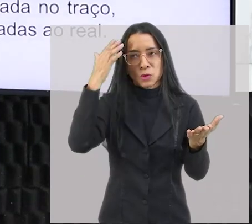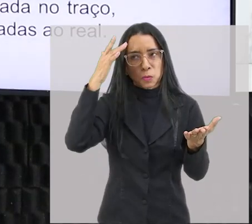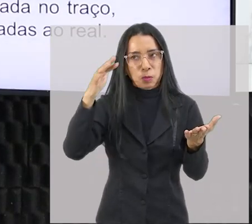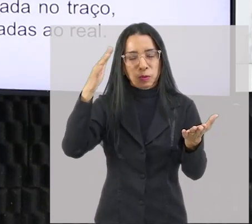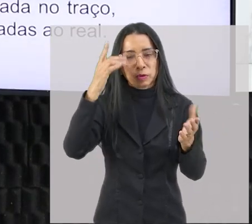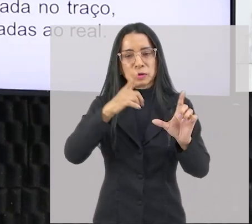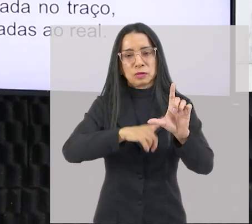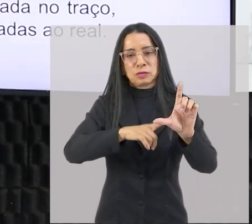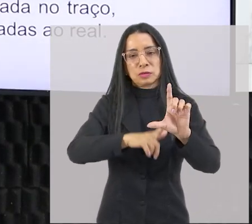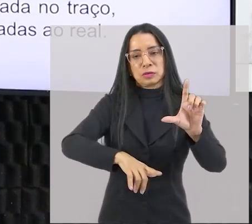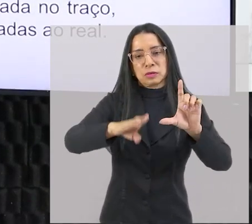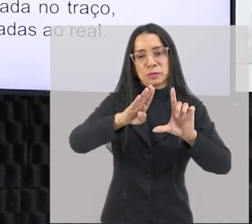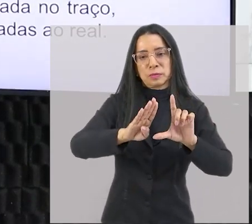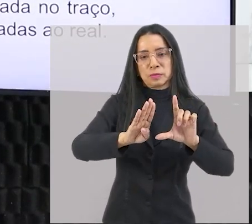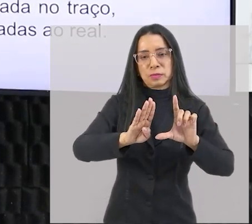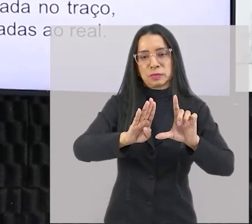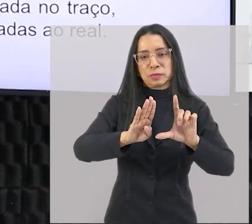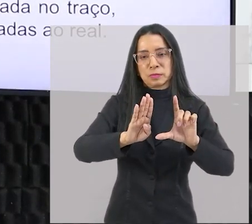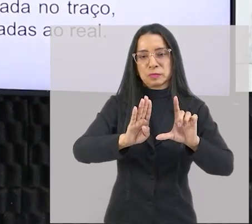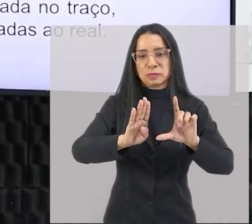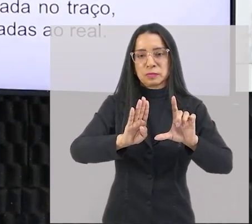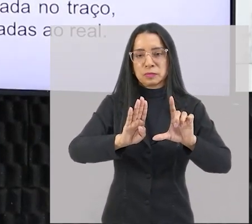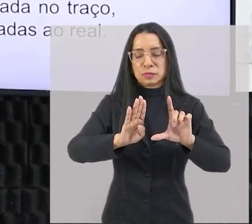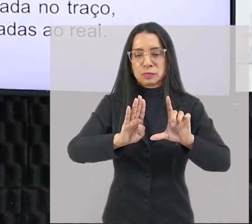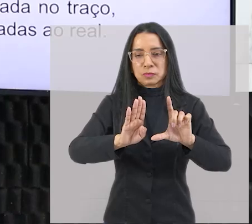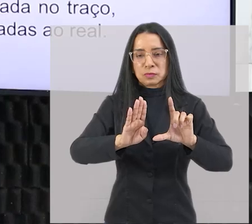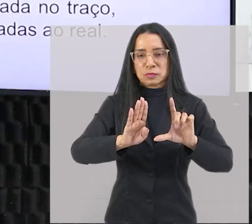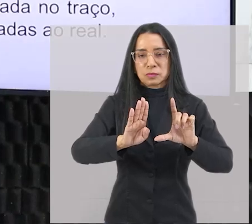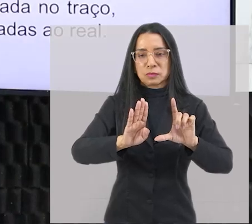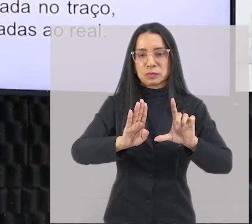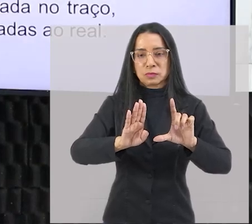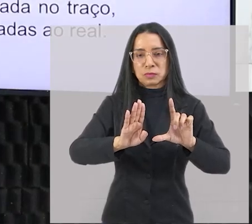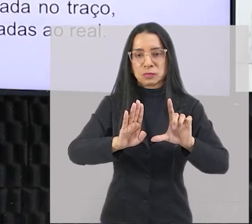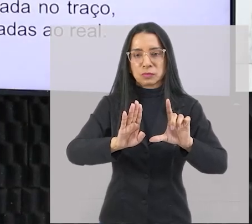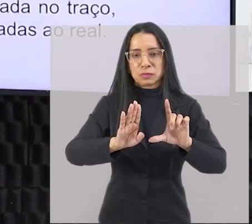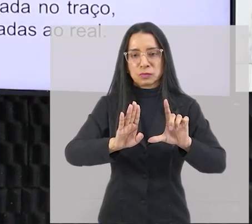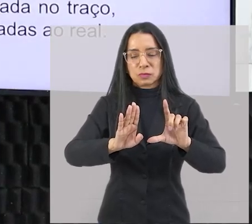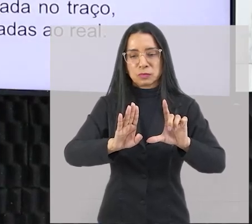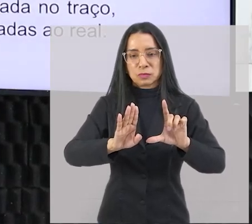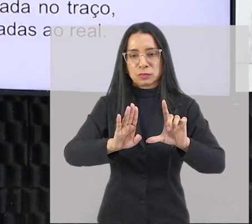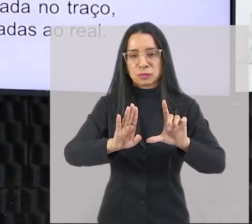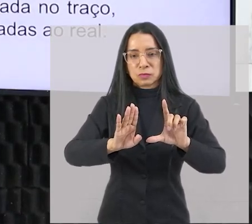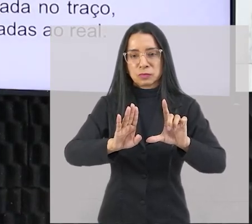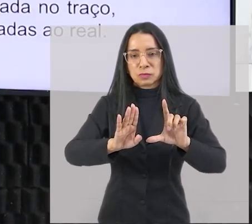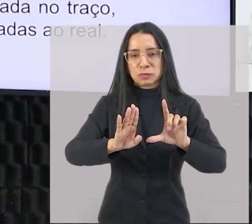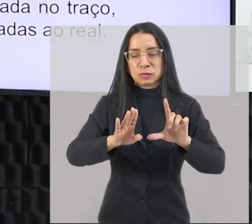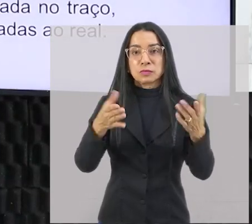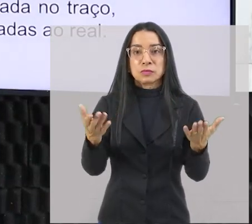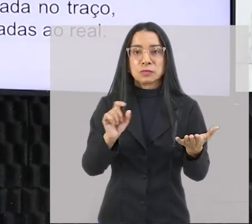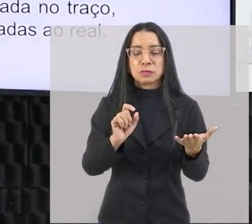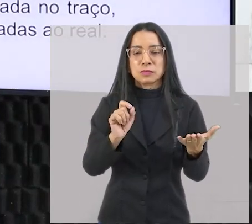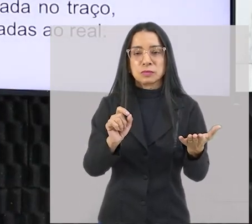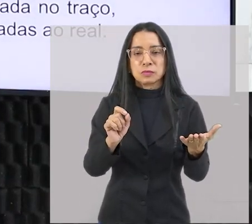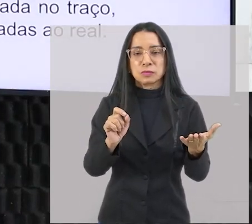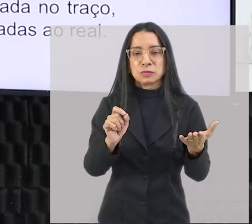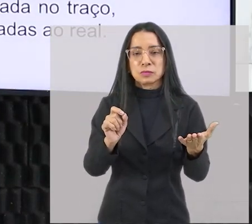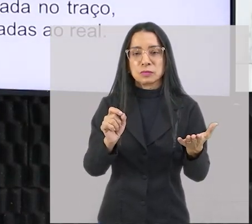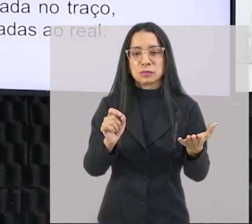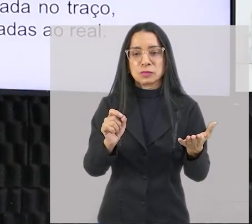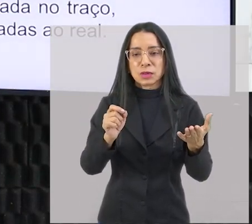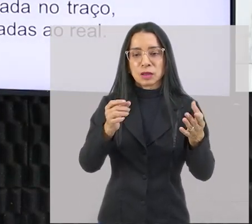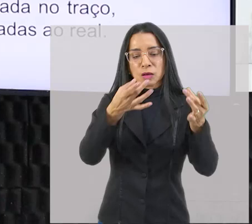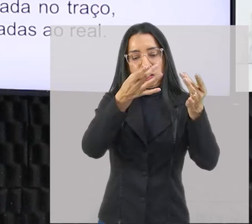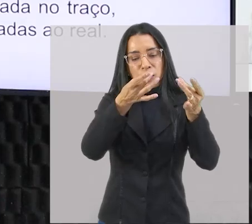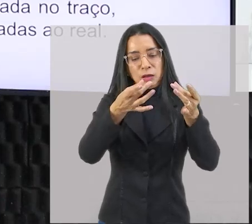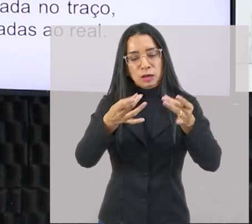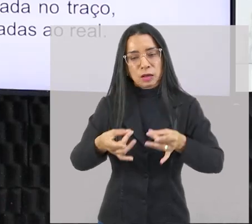não é real, que misturava sonho com realidade e inconsciente como universo único e pessoal. Gente, na hora que você vai